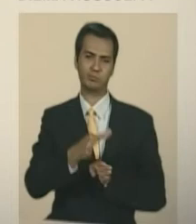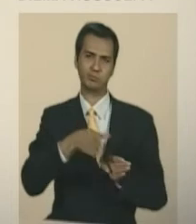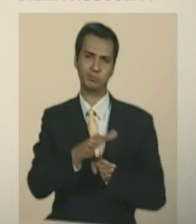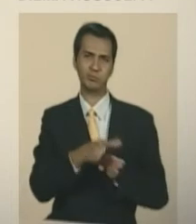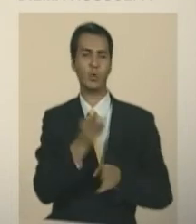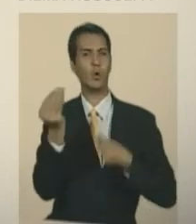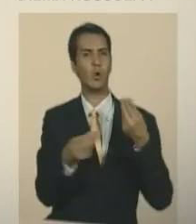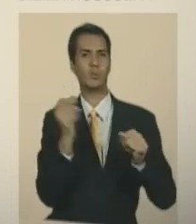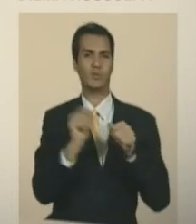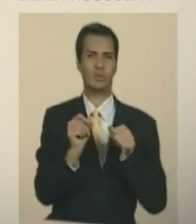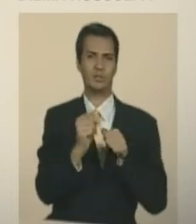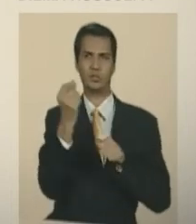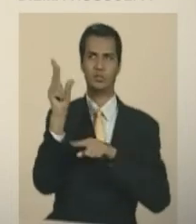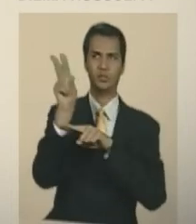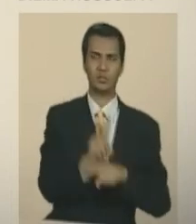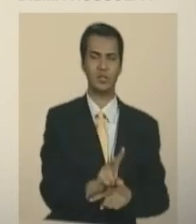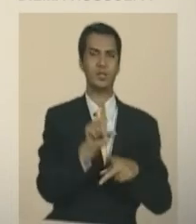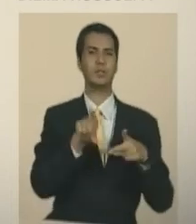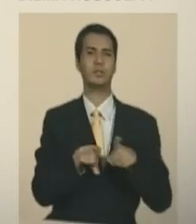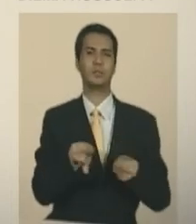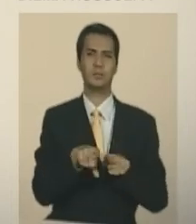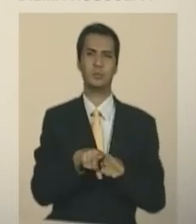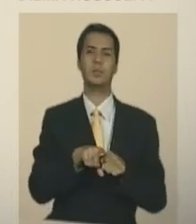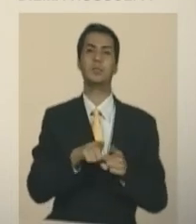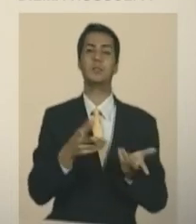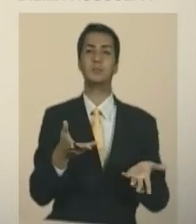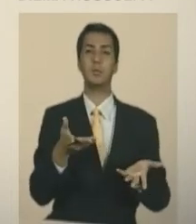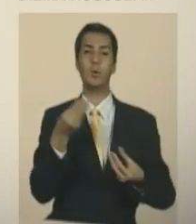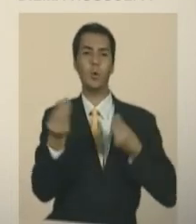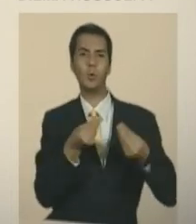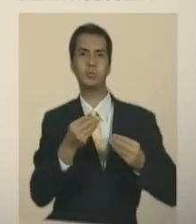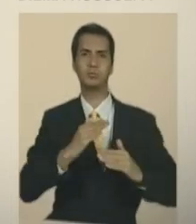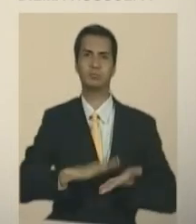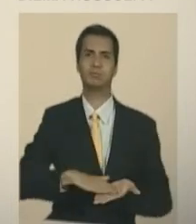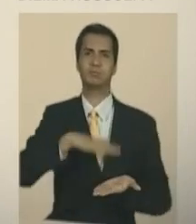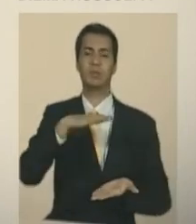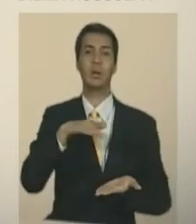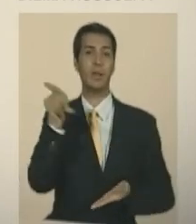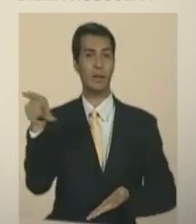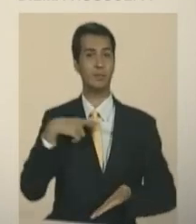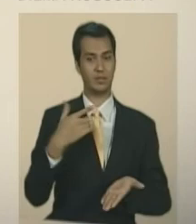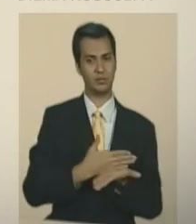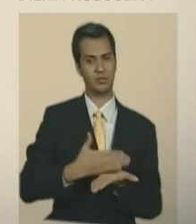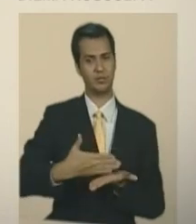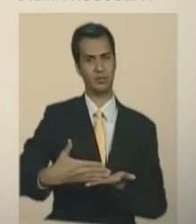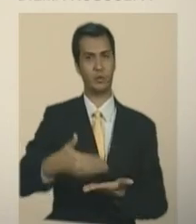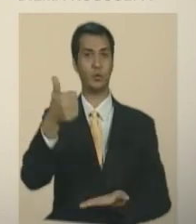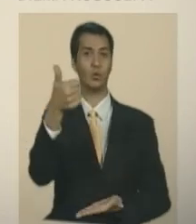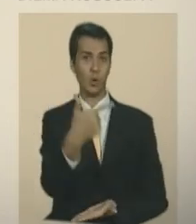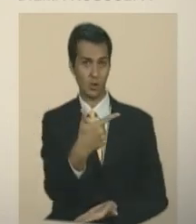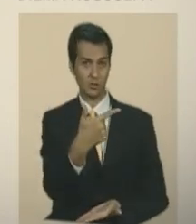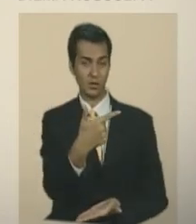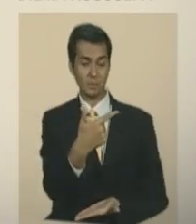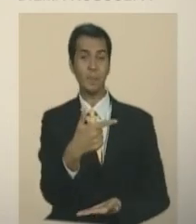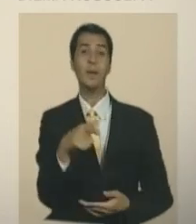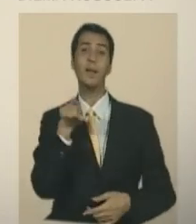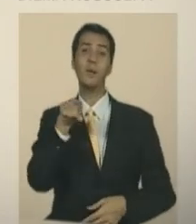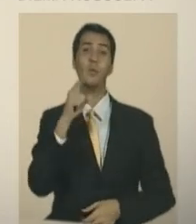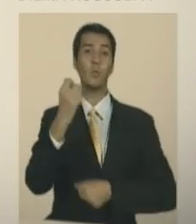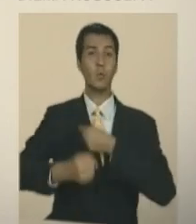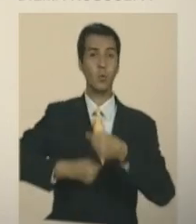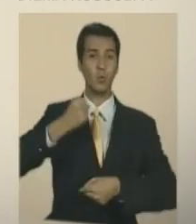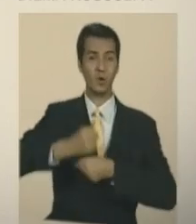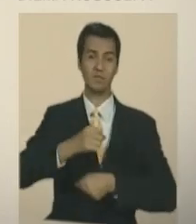fazer o dinheiro render ela dividiu o pagamento em 12 parcelas ao fim de um ano a Josenilda vai